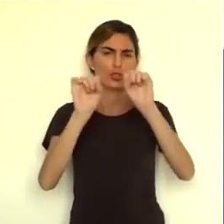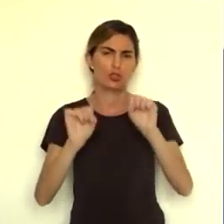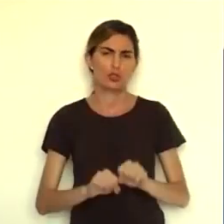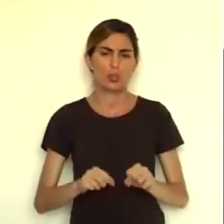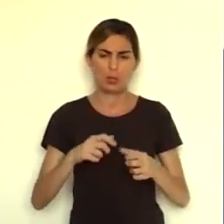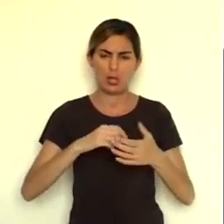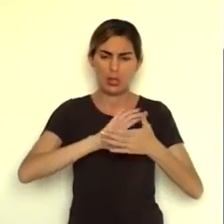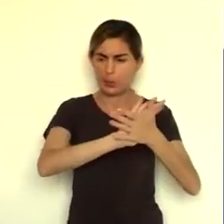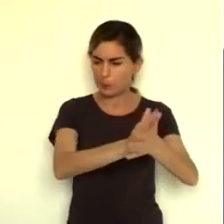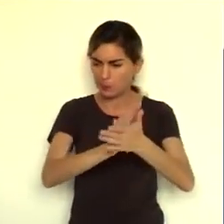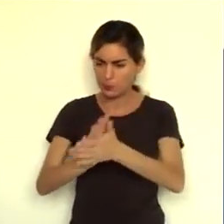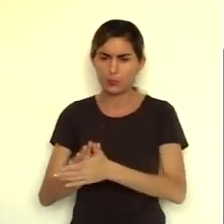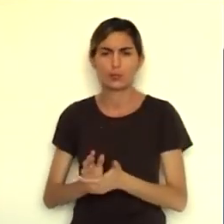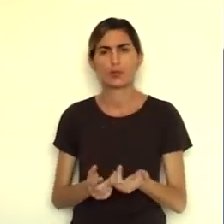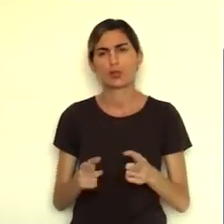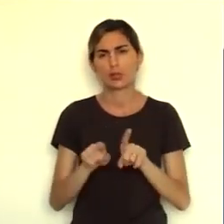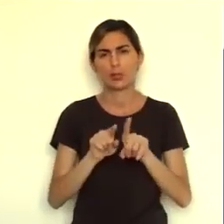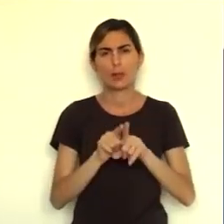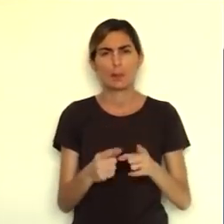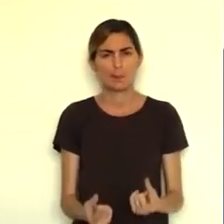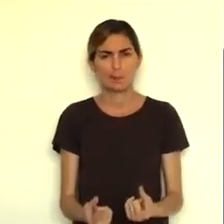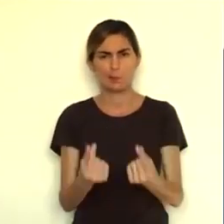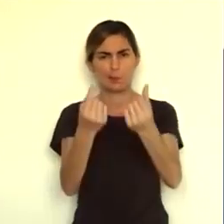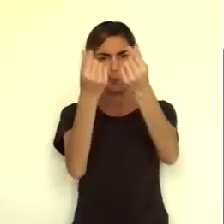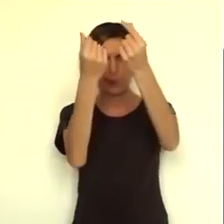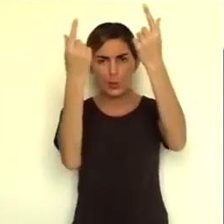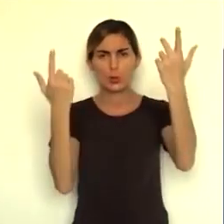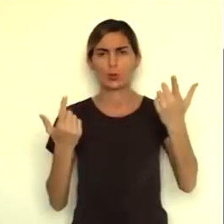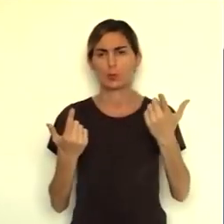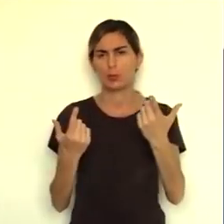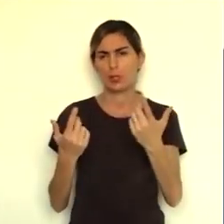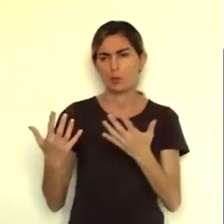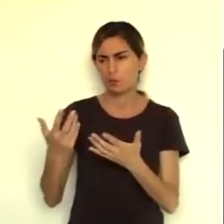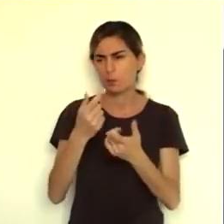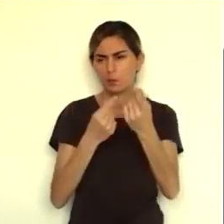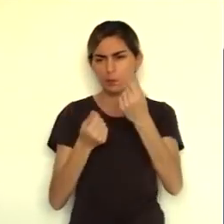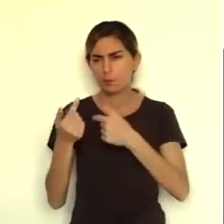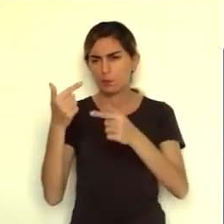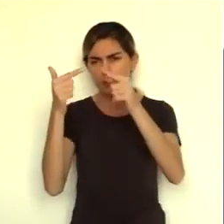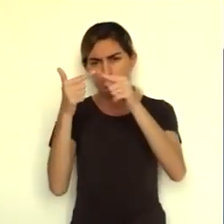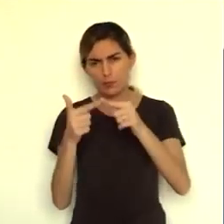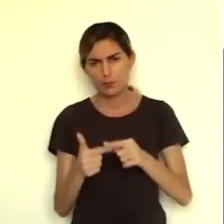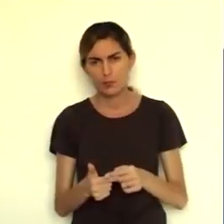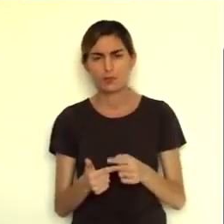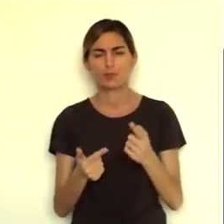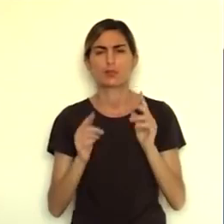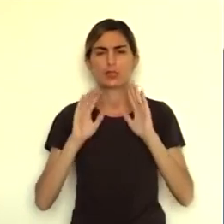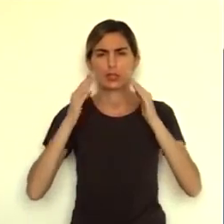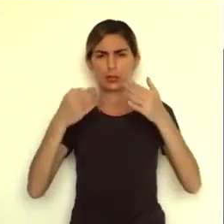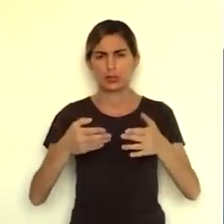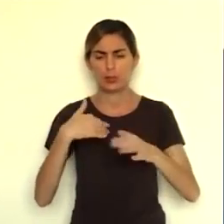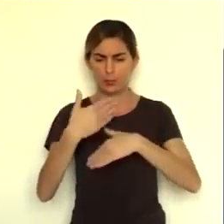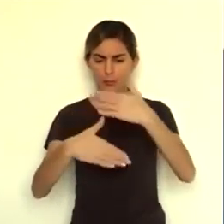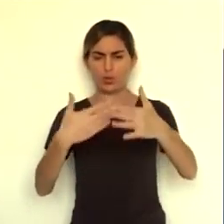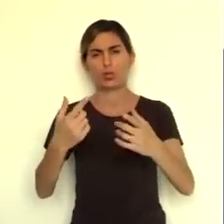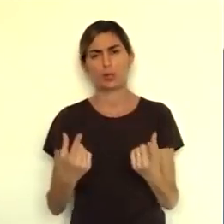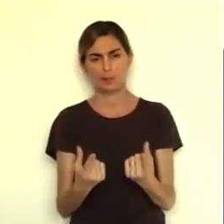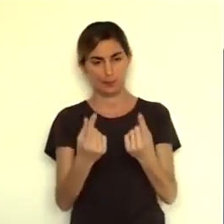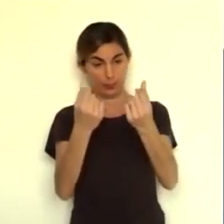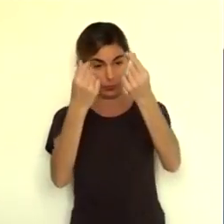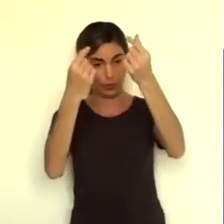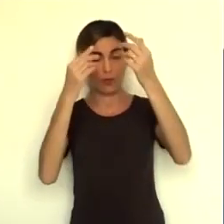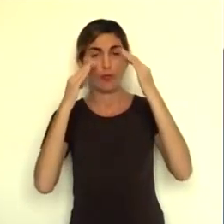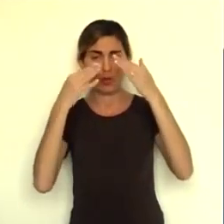de um sistema de exploração econômico, né? Então vai haver essa ligação mais direta com o